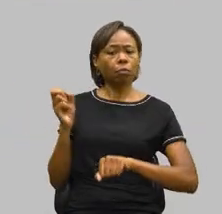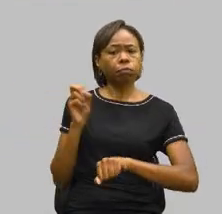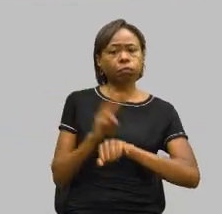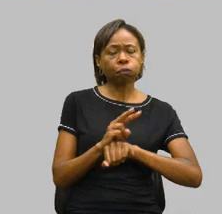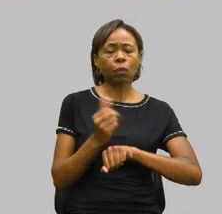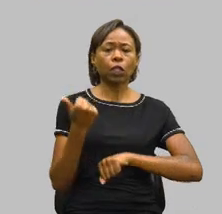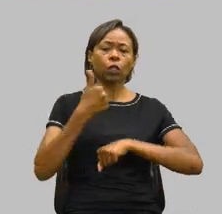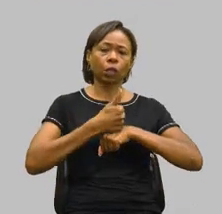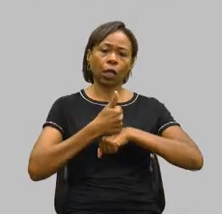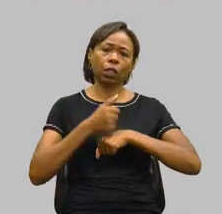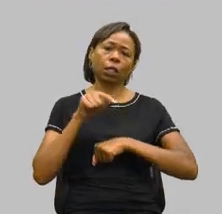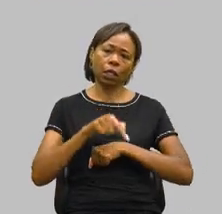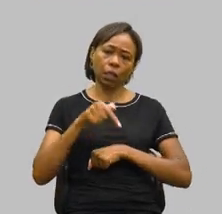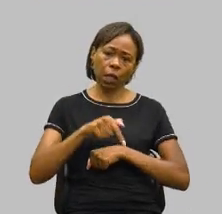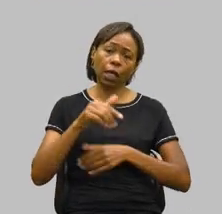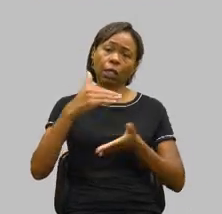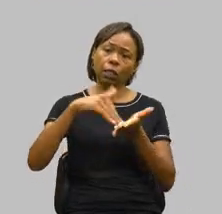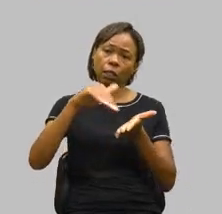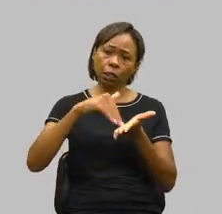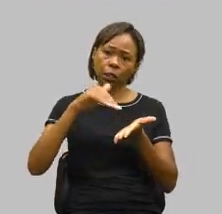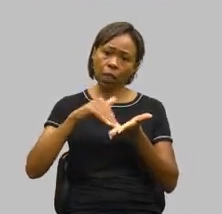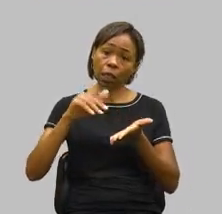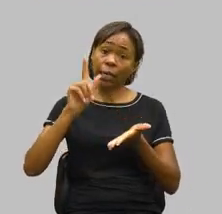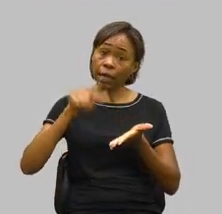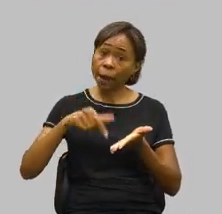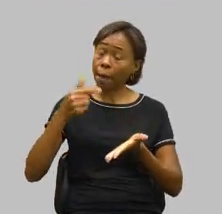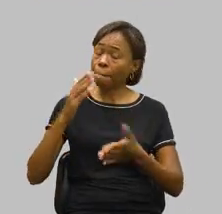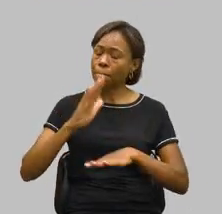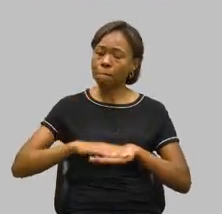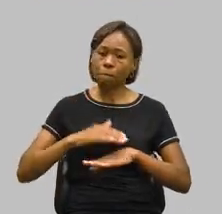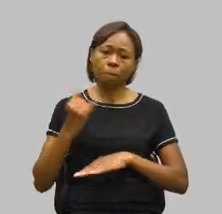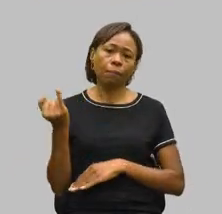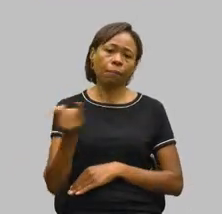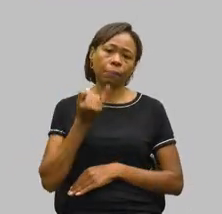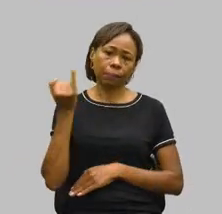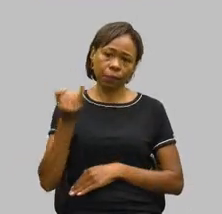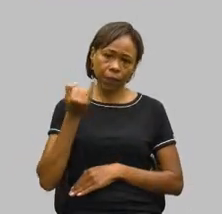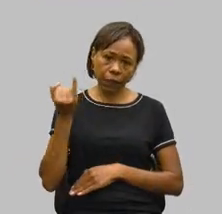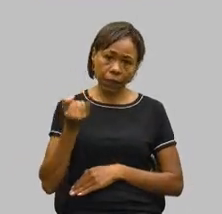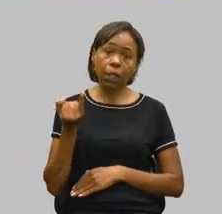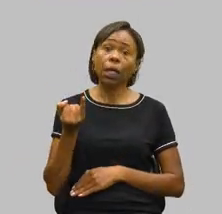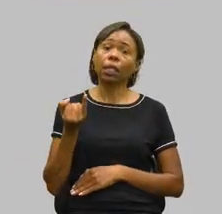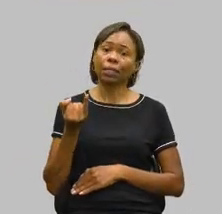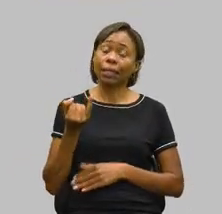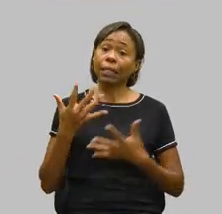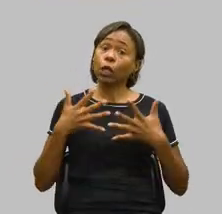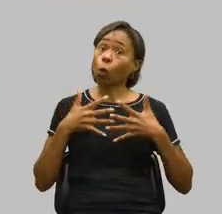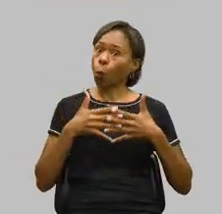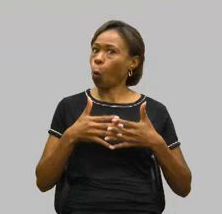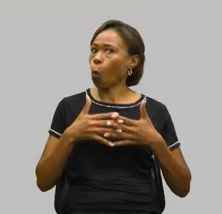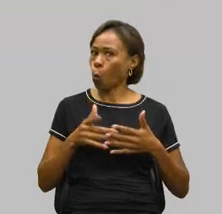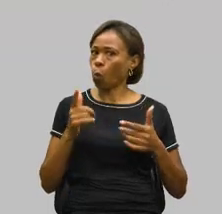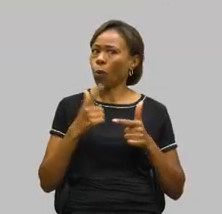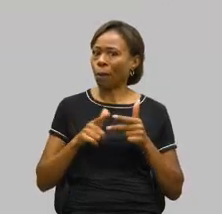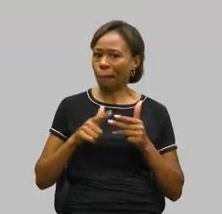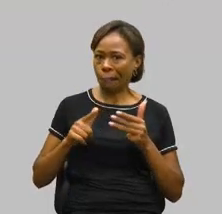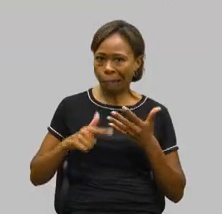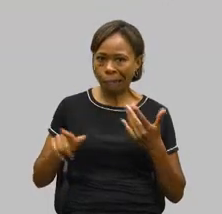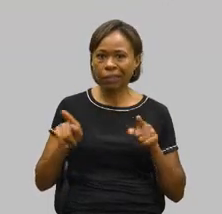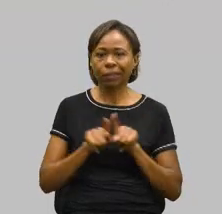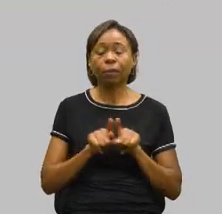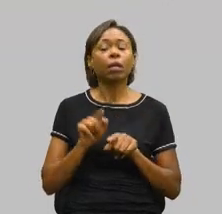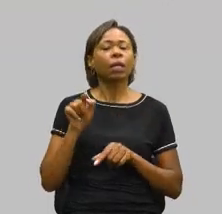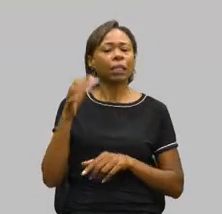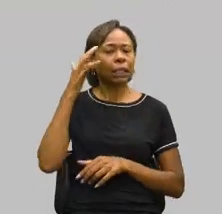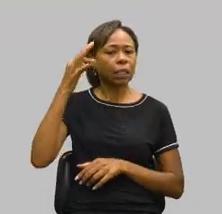esse importante cargo numa secretaria tão importante tão extensa e tão complexa eu tenho certeza que você será uma